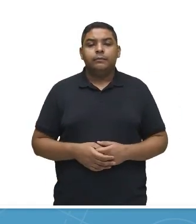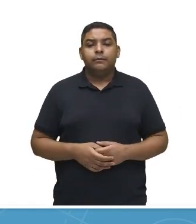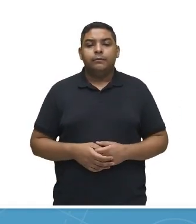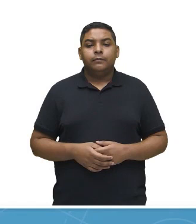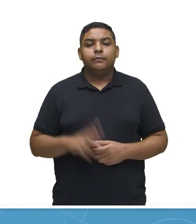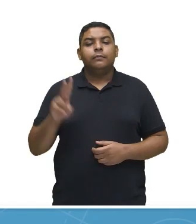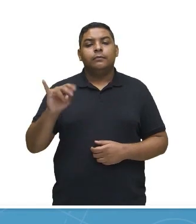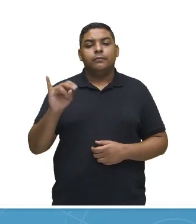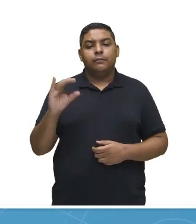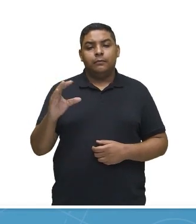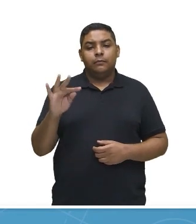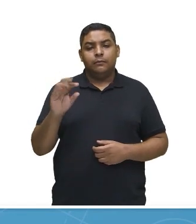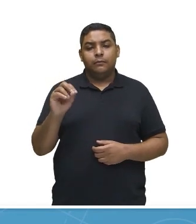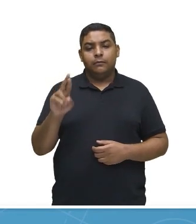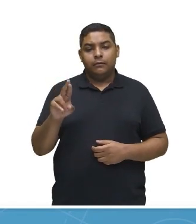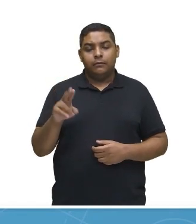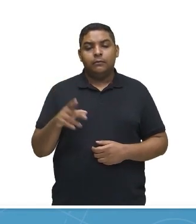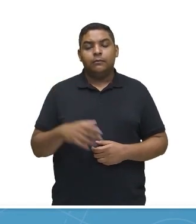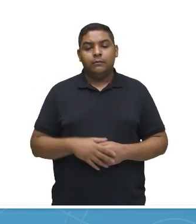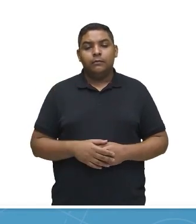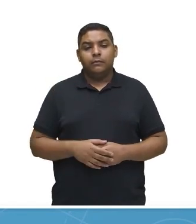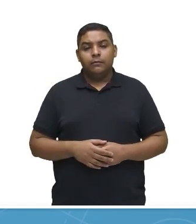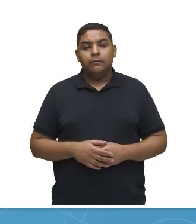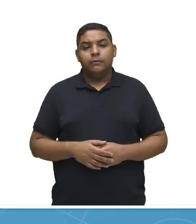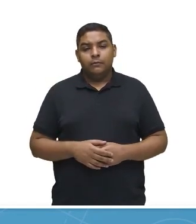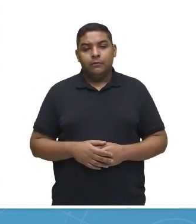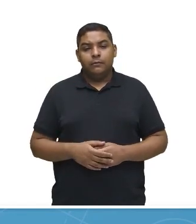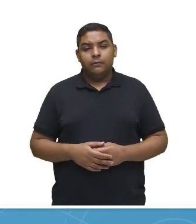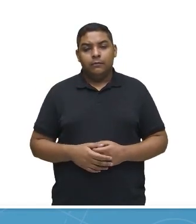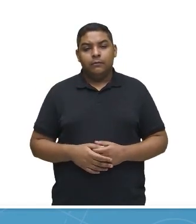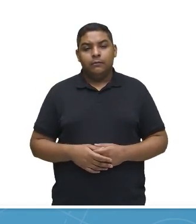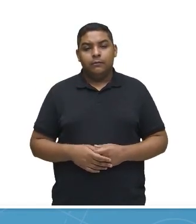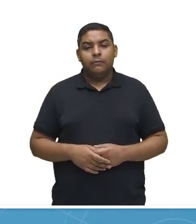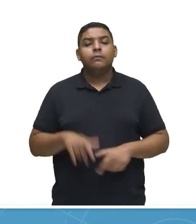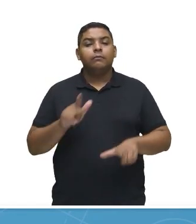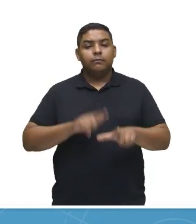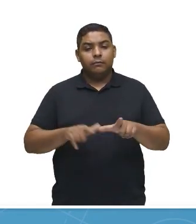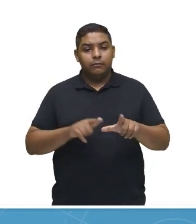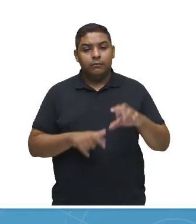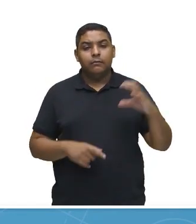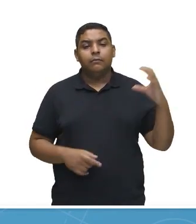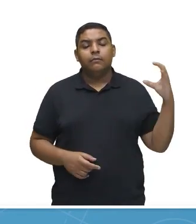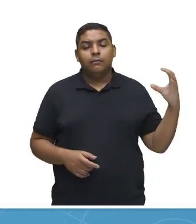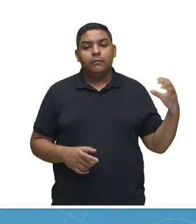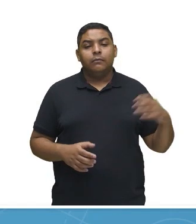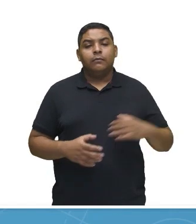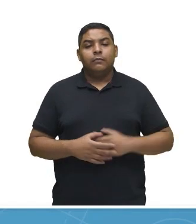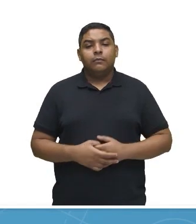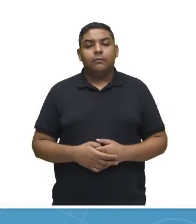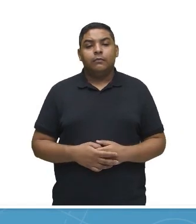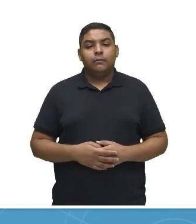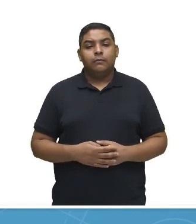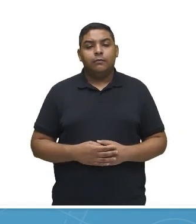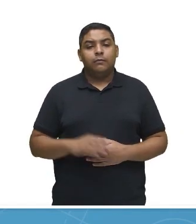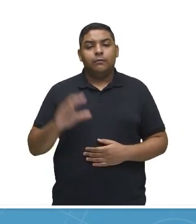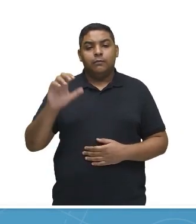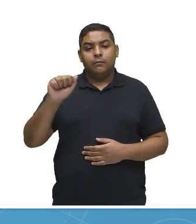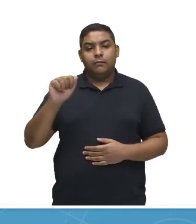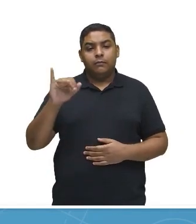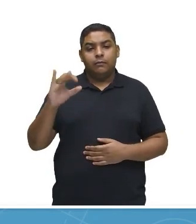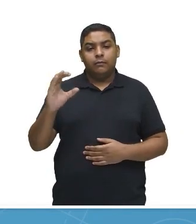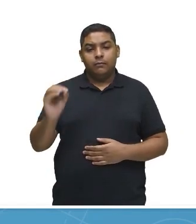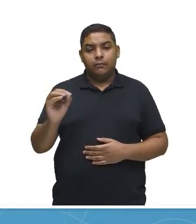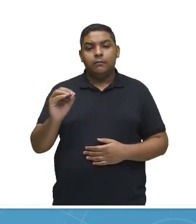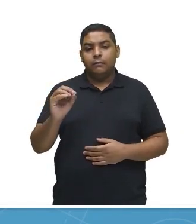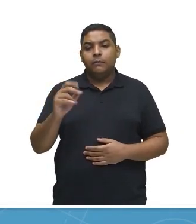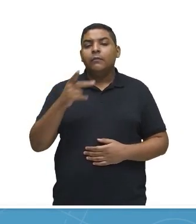O Vitor Gustavo do Colégio da Polícia Militar 4 também colocou letra C. O Caio pediu para